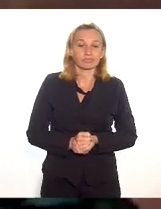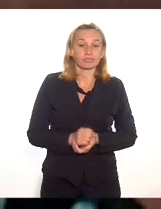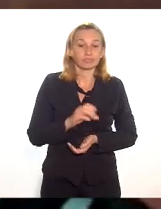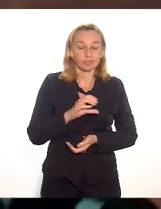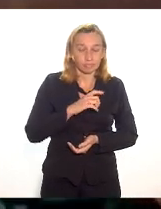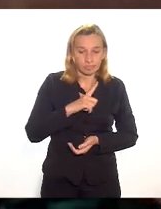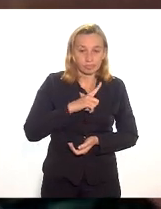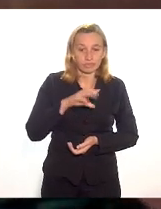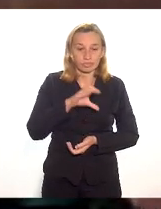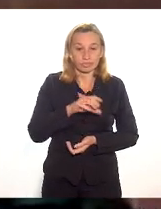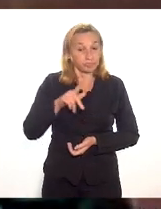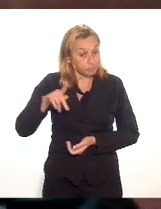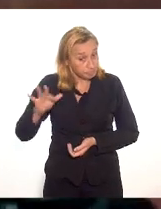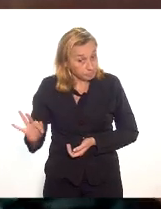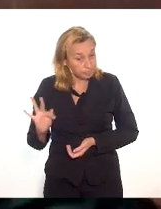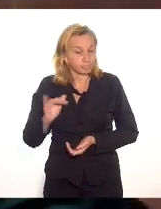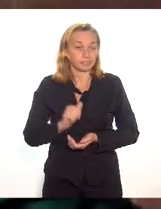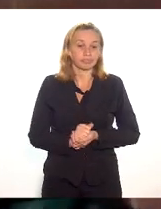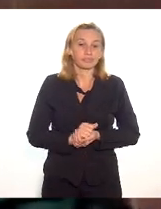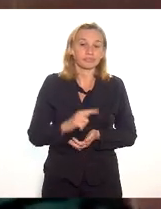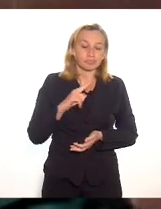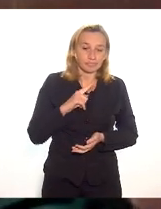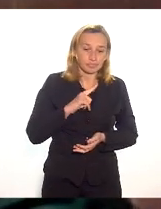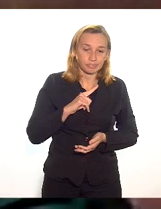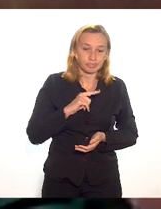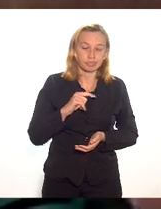que tem registro eleitoral,